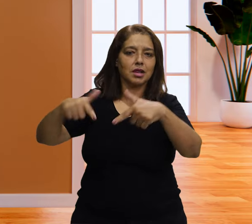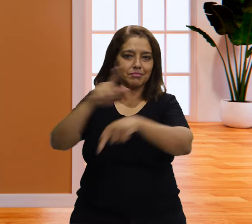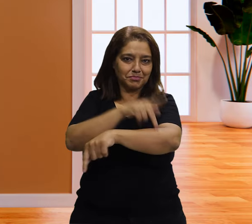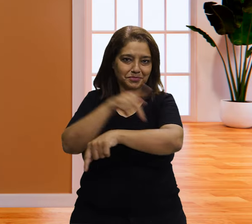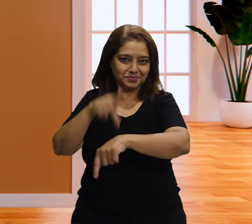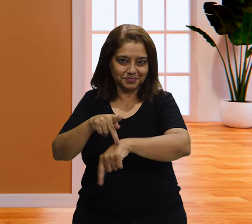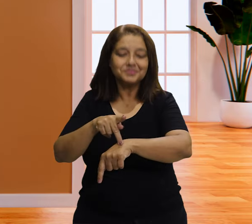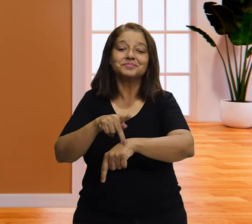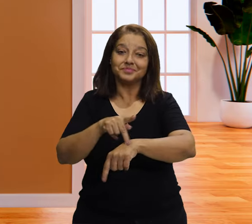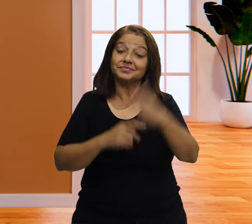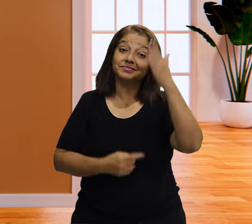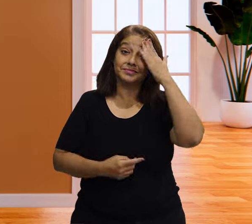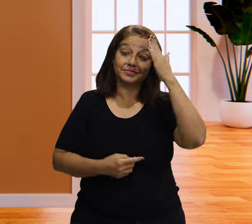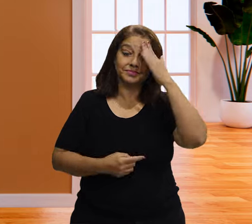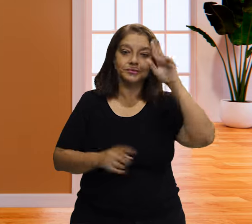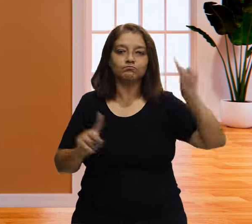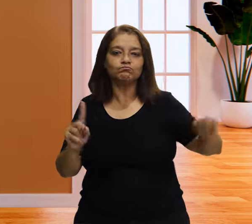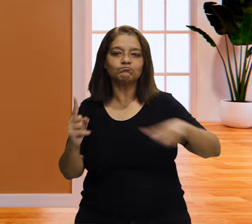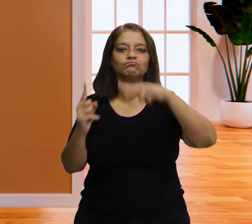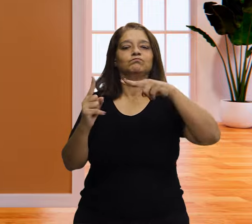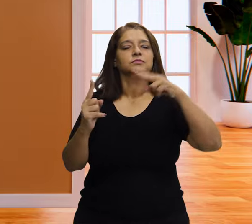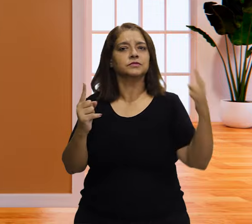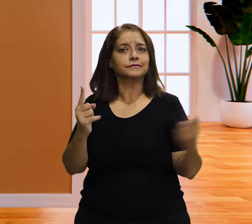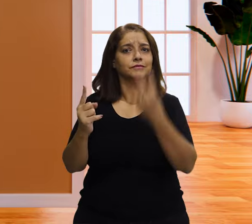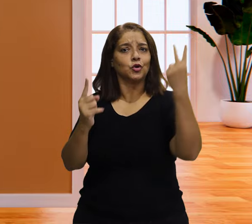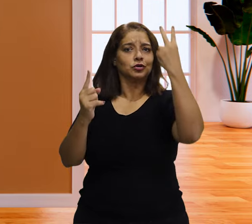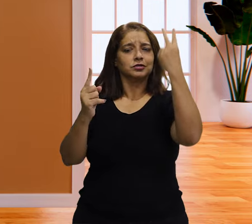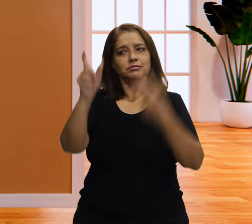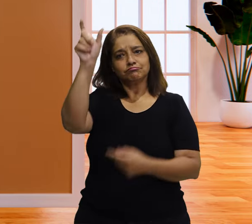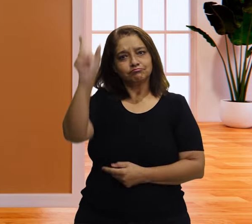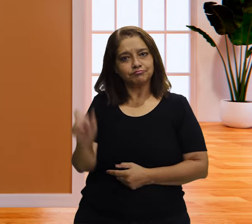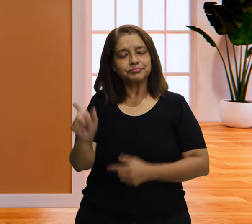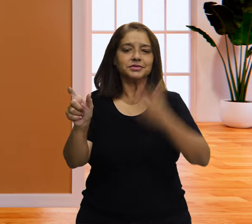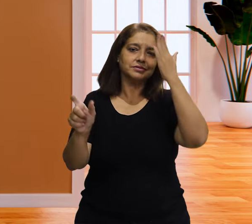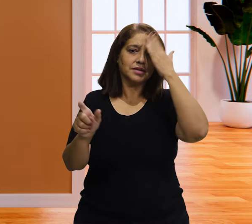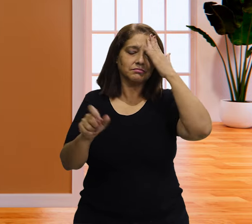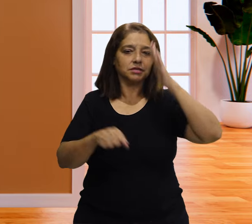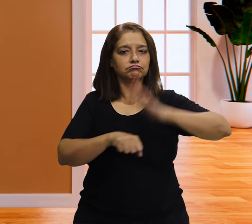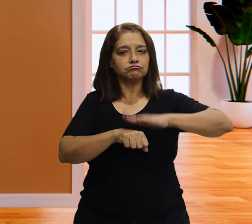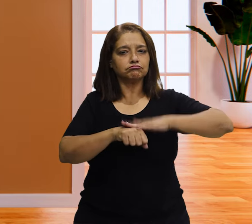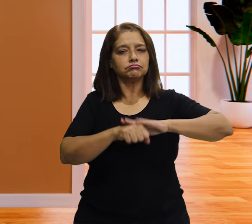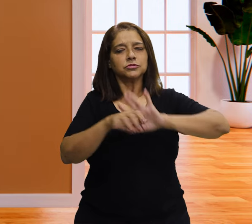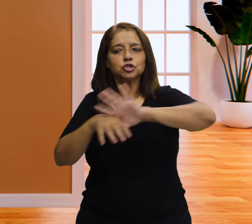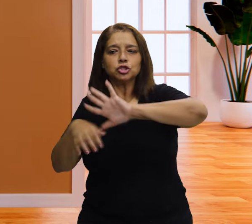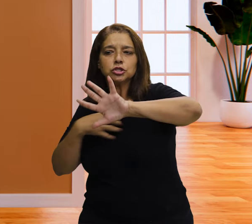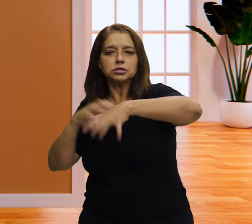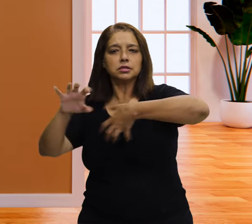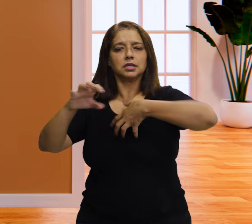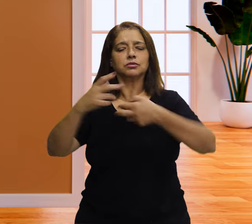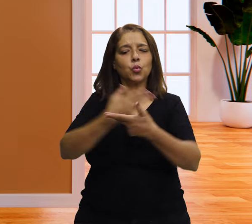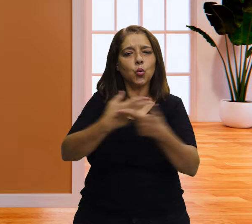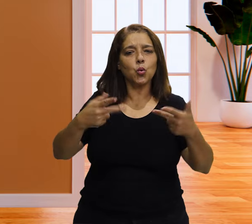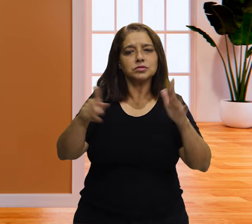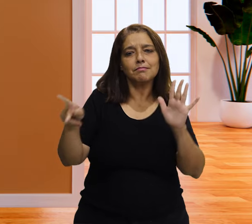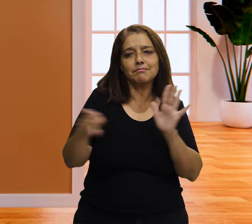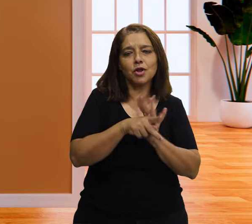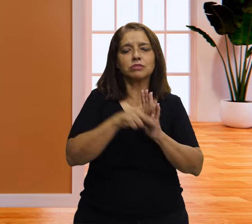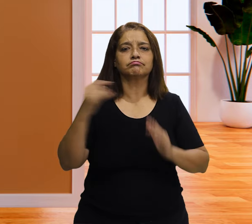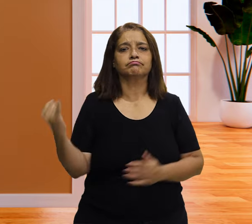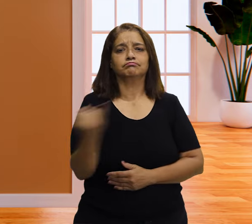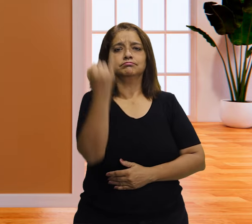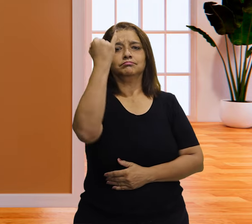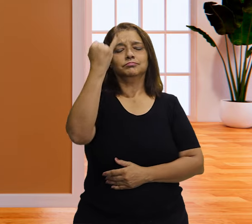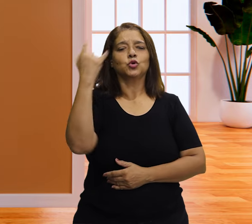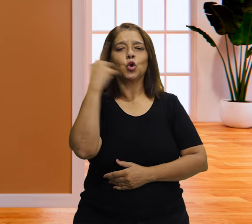Reconhecer e valorizar, estabelecendo mecanismos de reconhecimentos da profissão como essencial para o desenvolvimento da